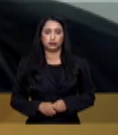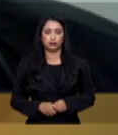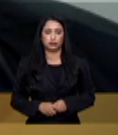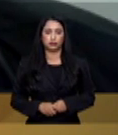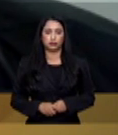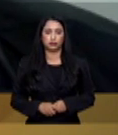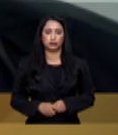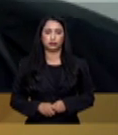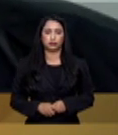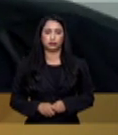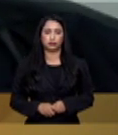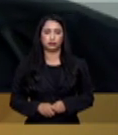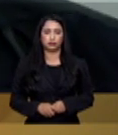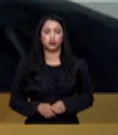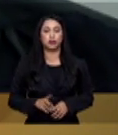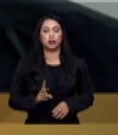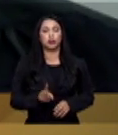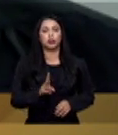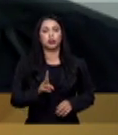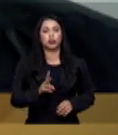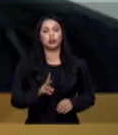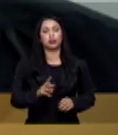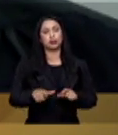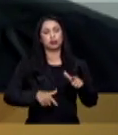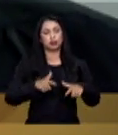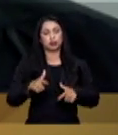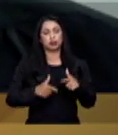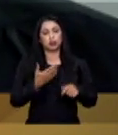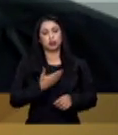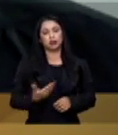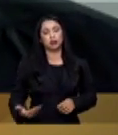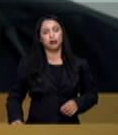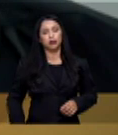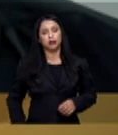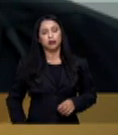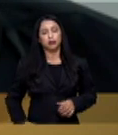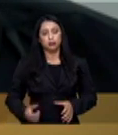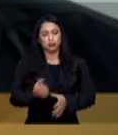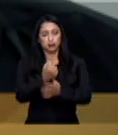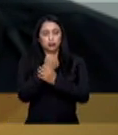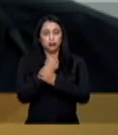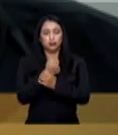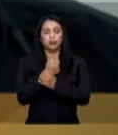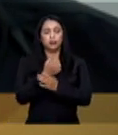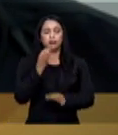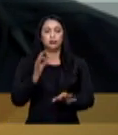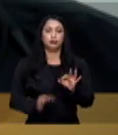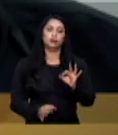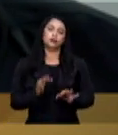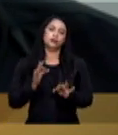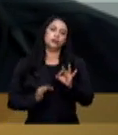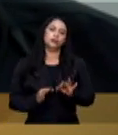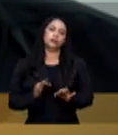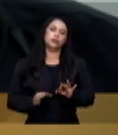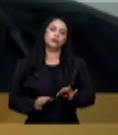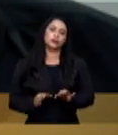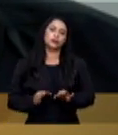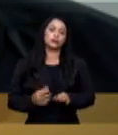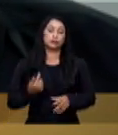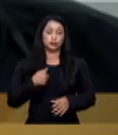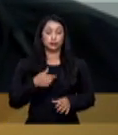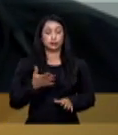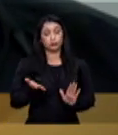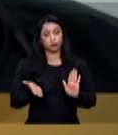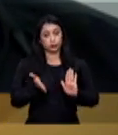até mesmo dessa continuidade do serviço público em homenagem ao postulado da segurança jurídica, eu